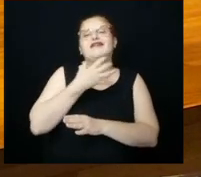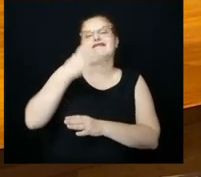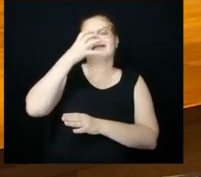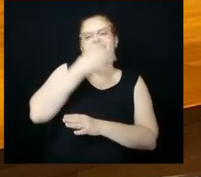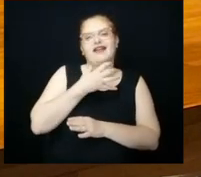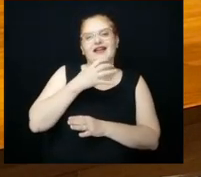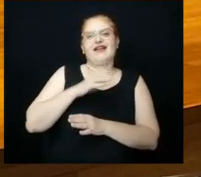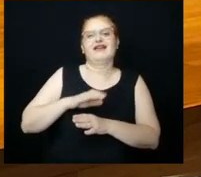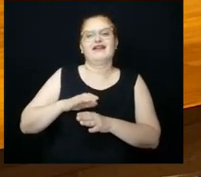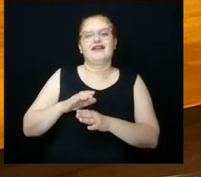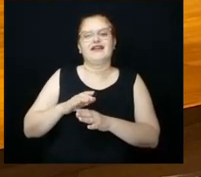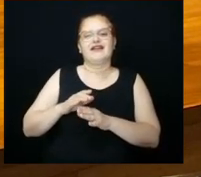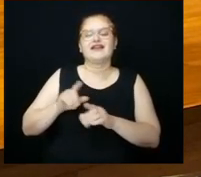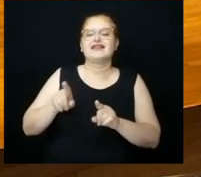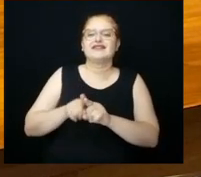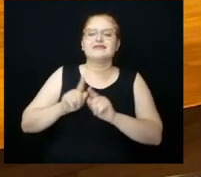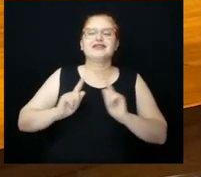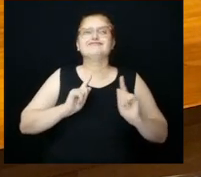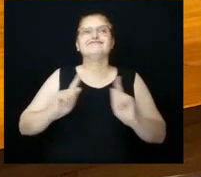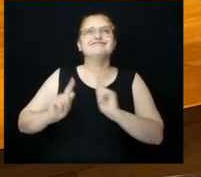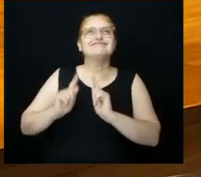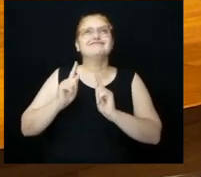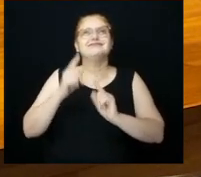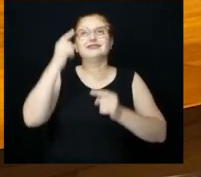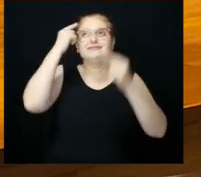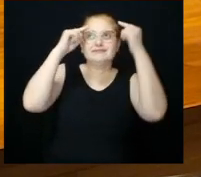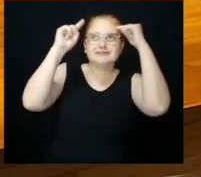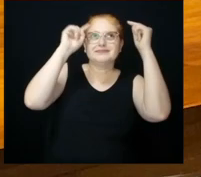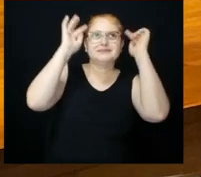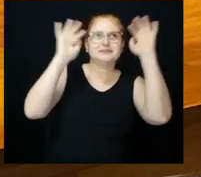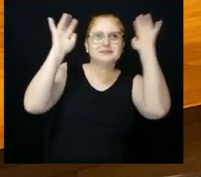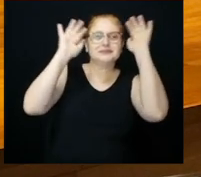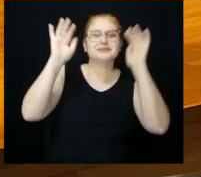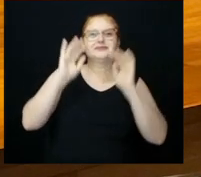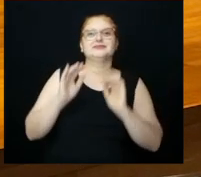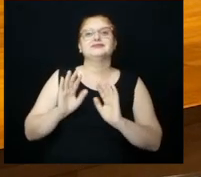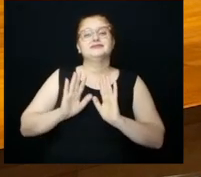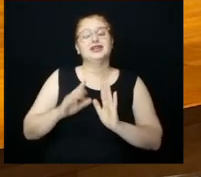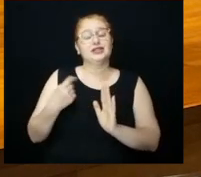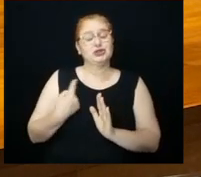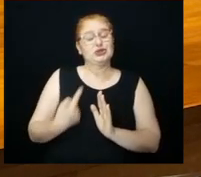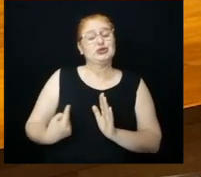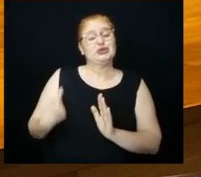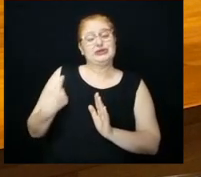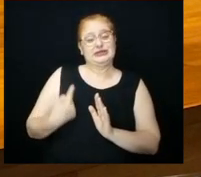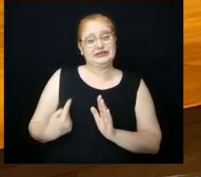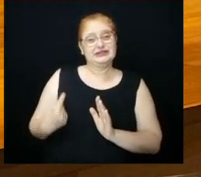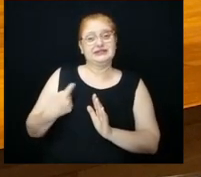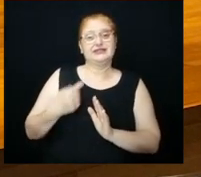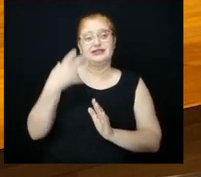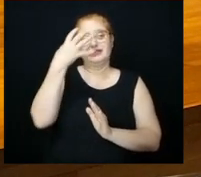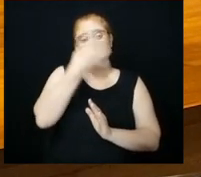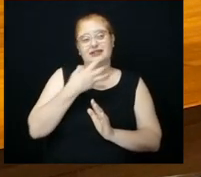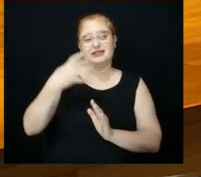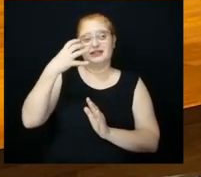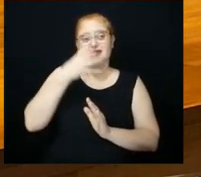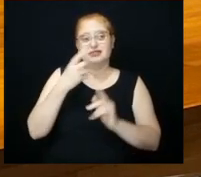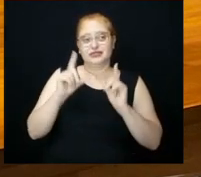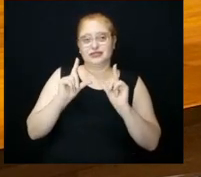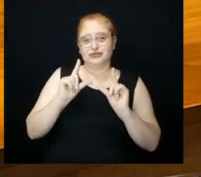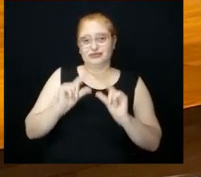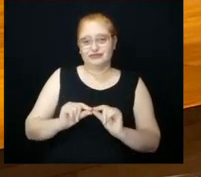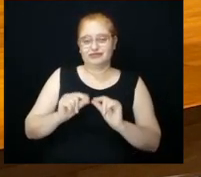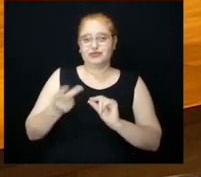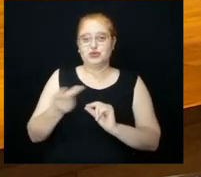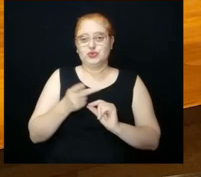vagas distraídas brincriações. No convívio com a solidão, porém, o canto acabou por migrar de si. Os